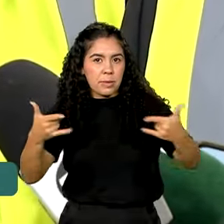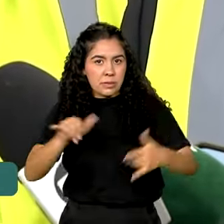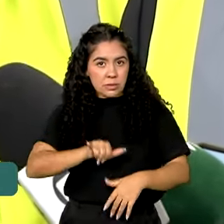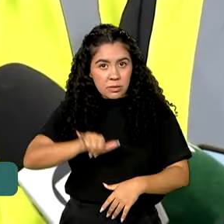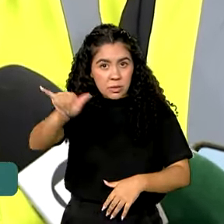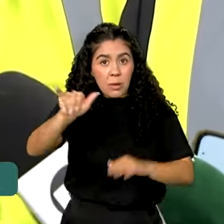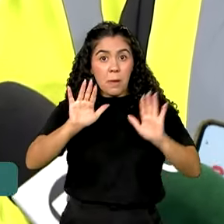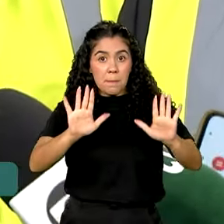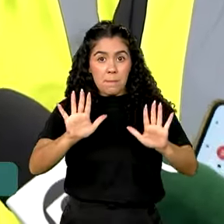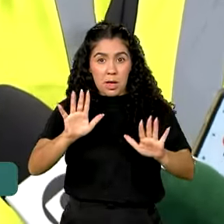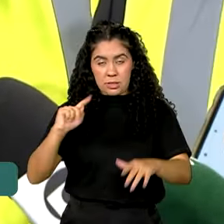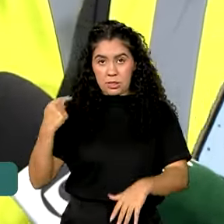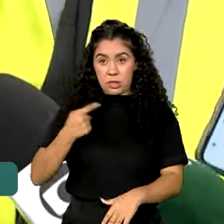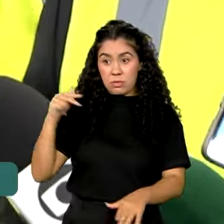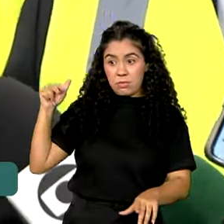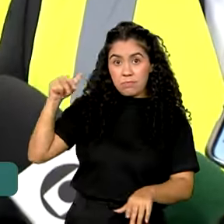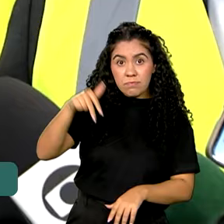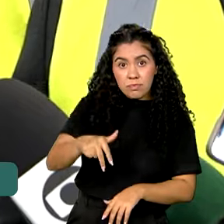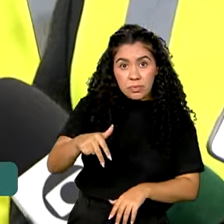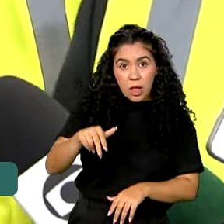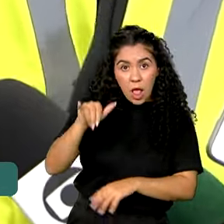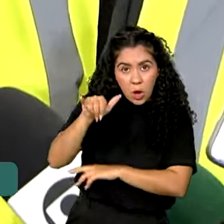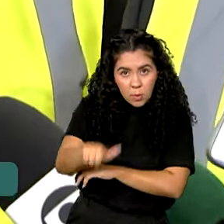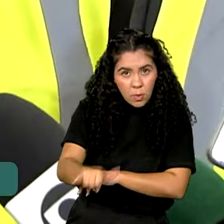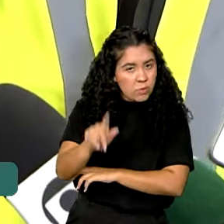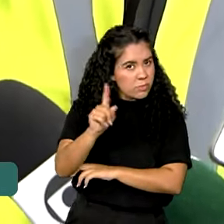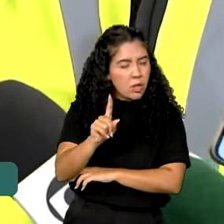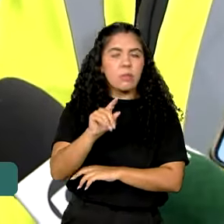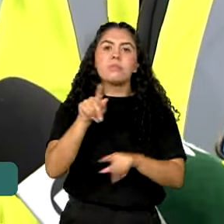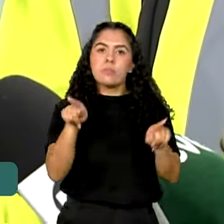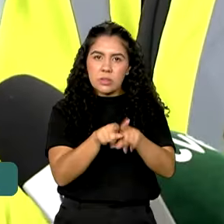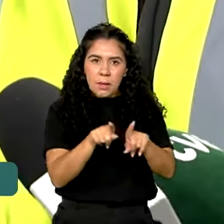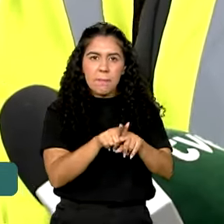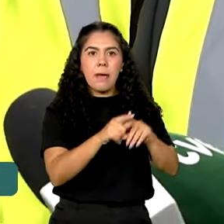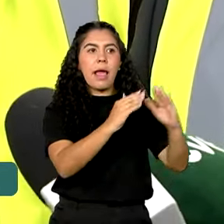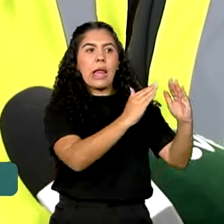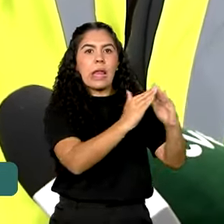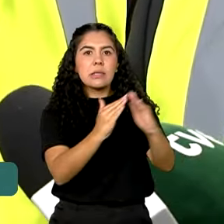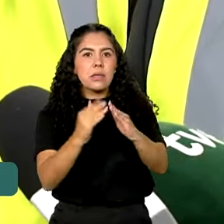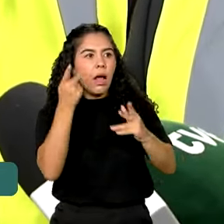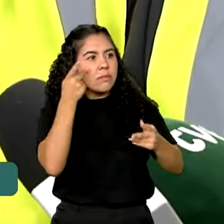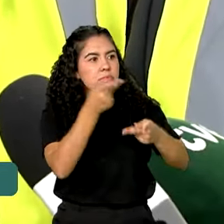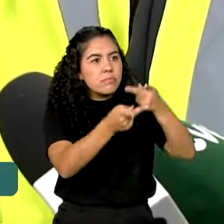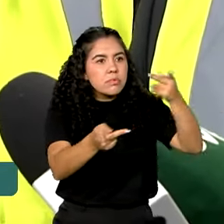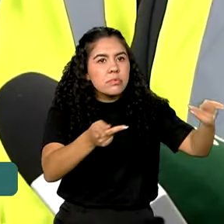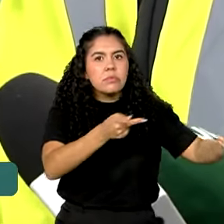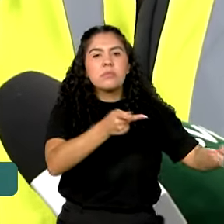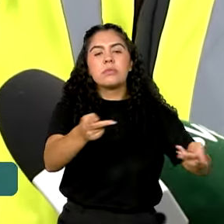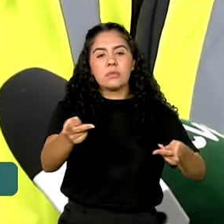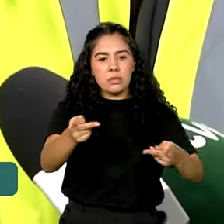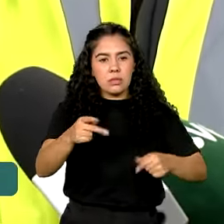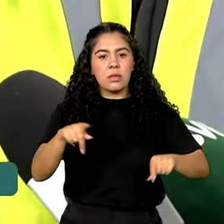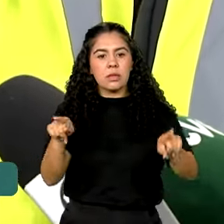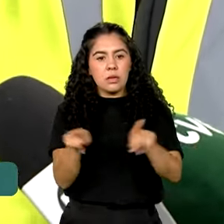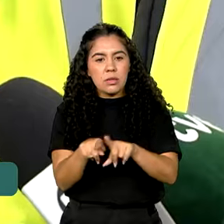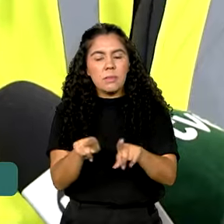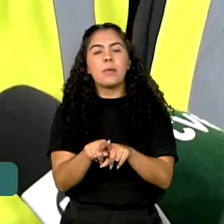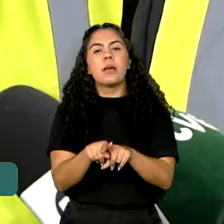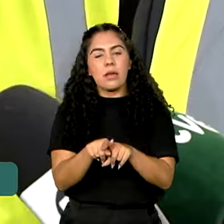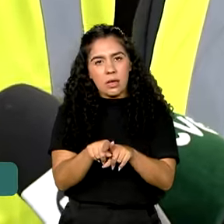presença aqui não só foi do aeroporto, nós estamos com cuidado também nas casas, na compra assistida que o governo federal está fazendo para